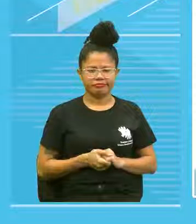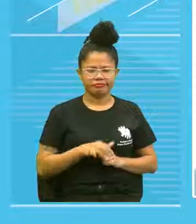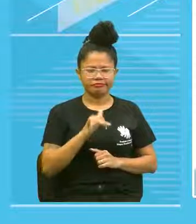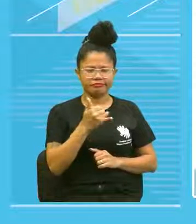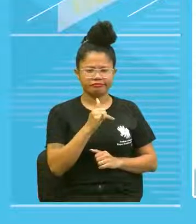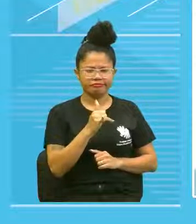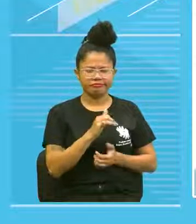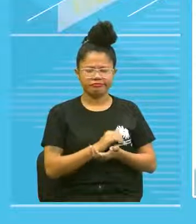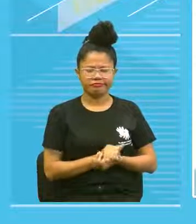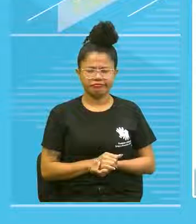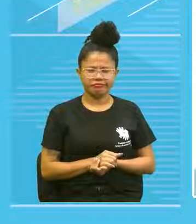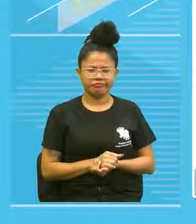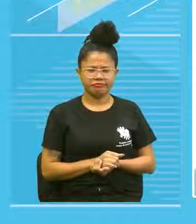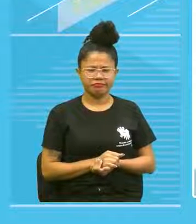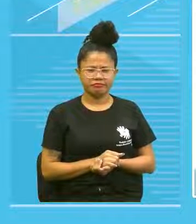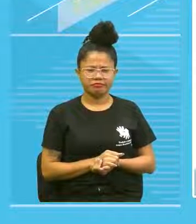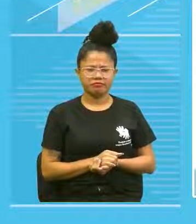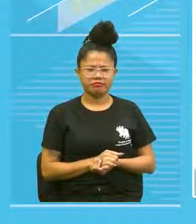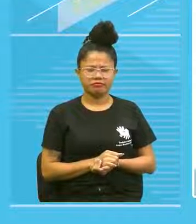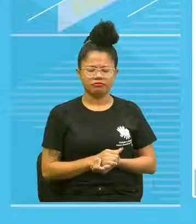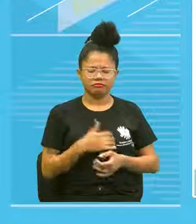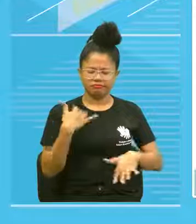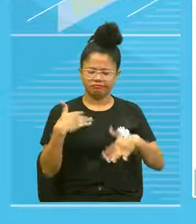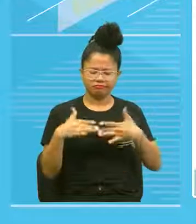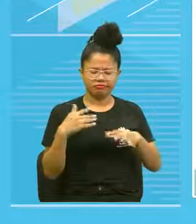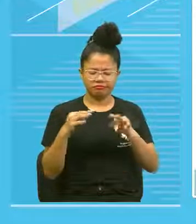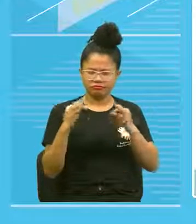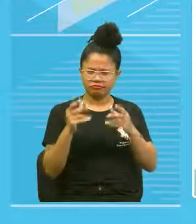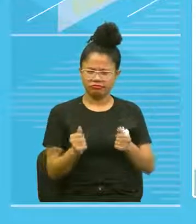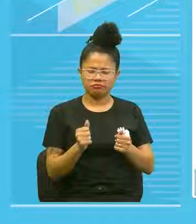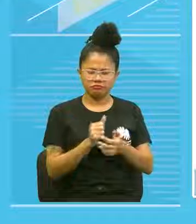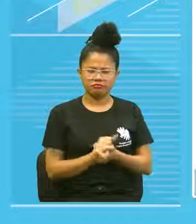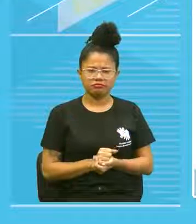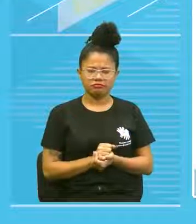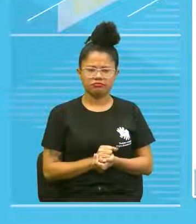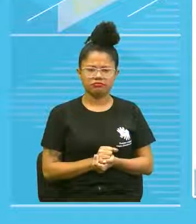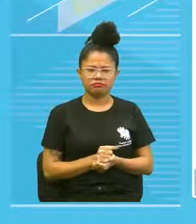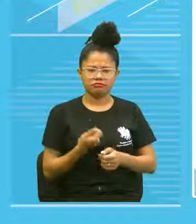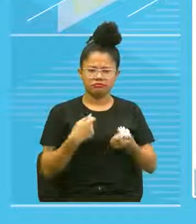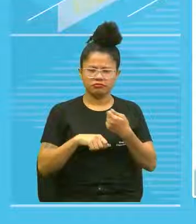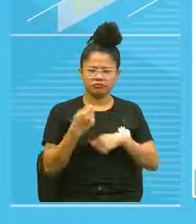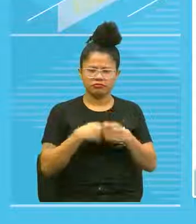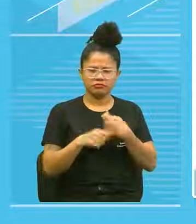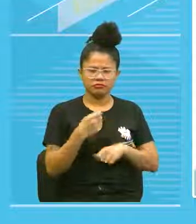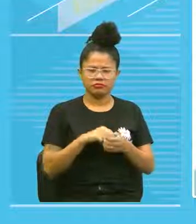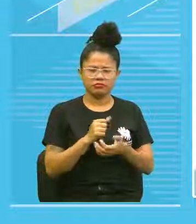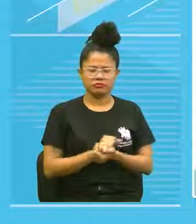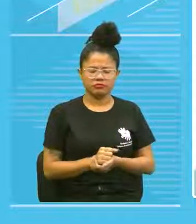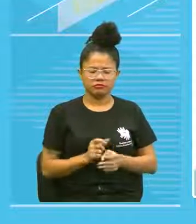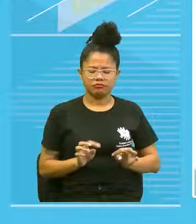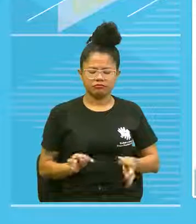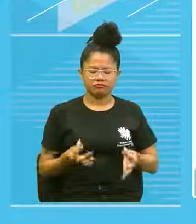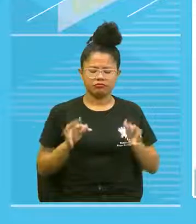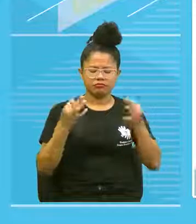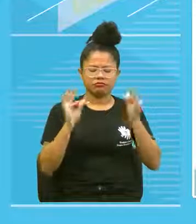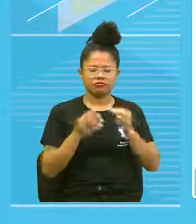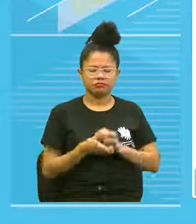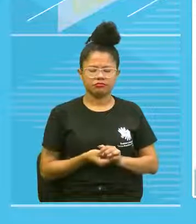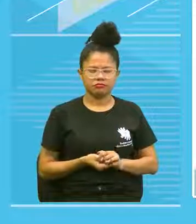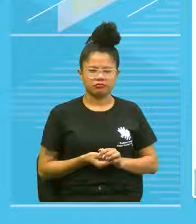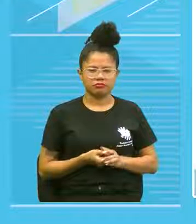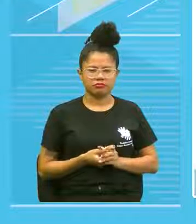impulsiona tudo a modernidade a economia tecnologia